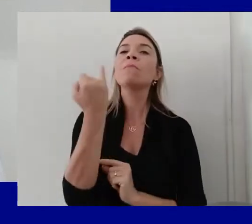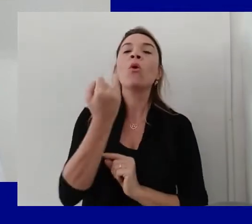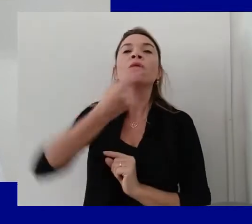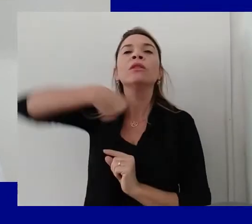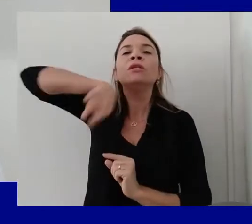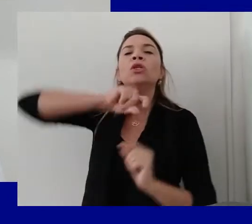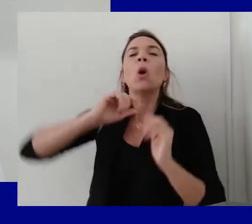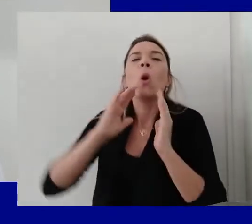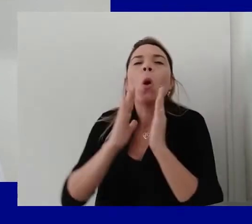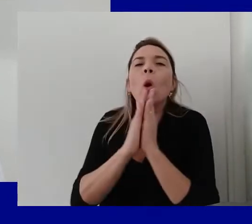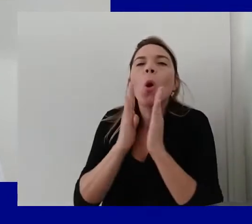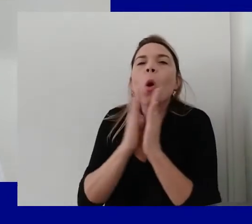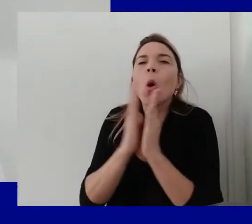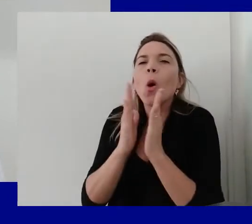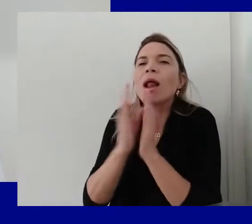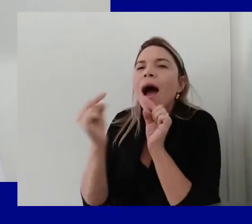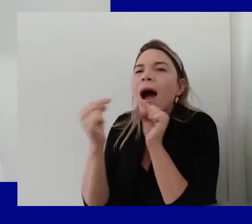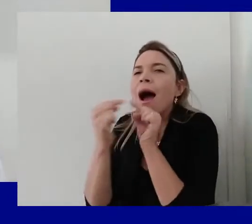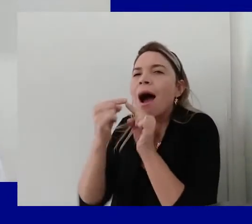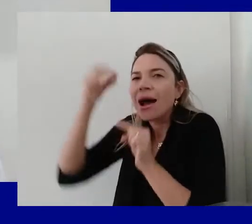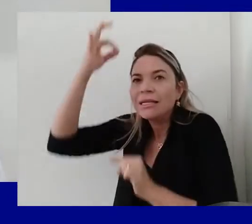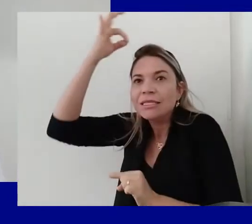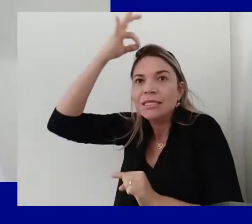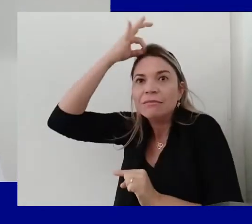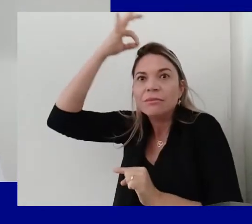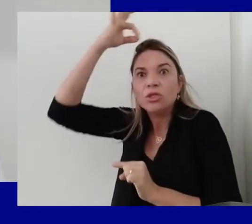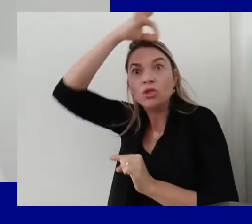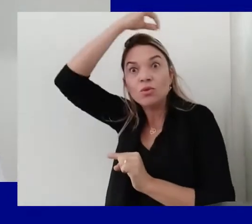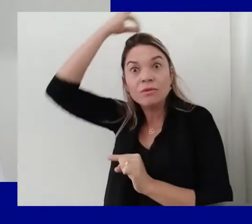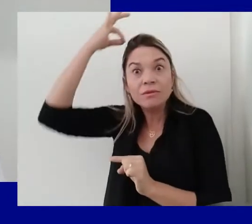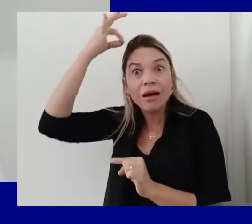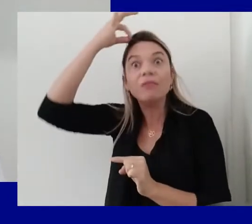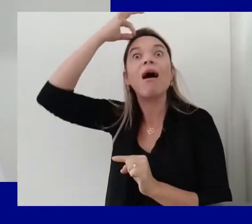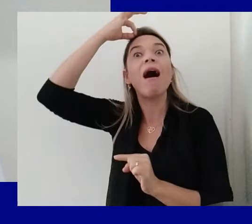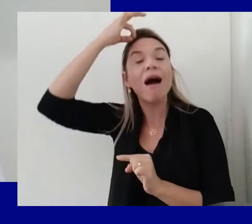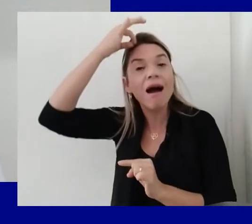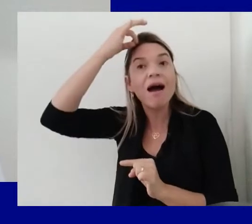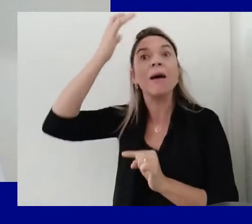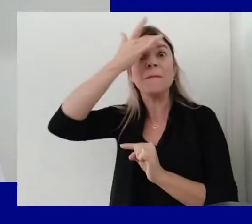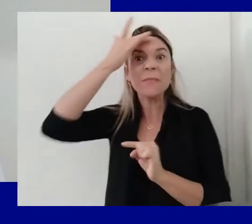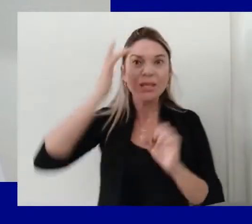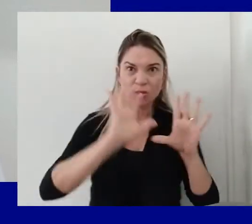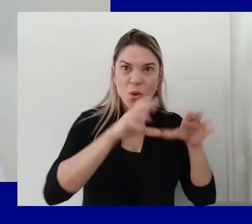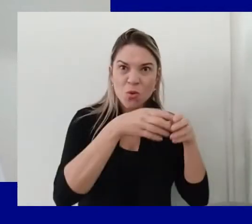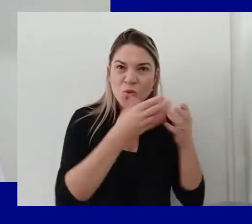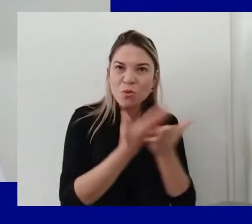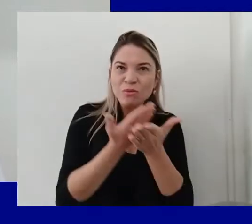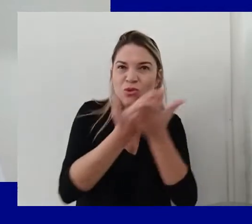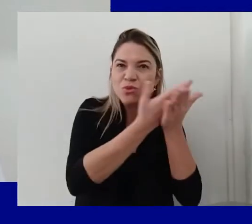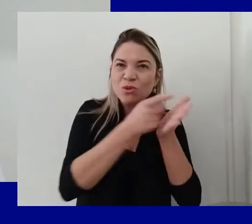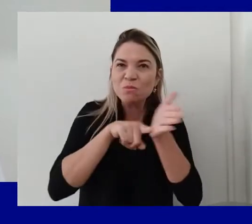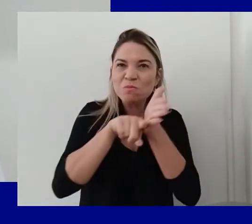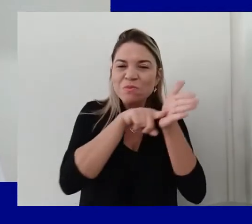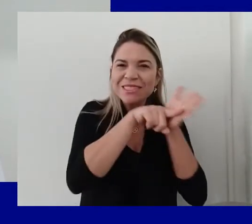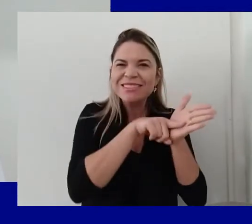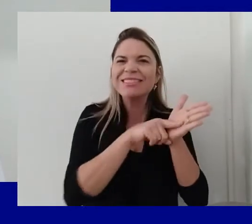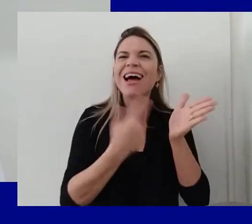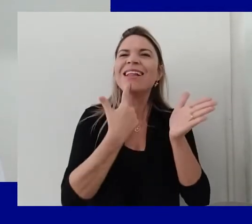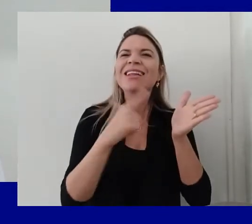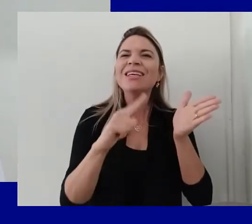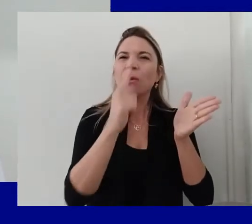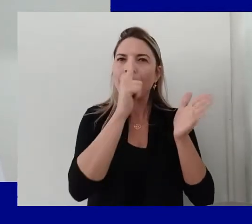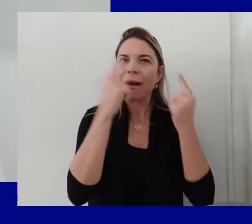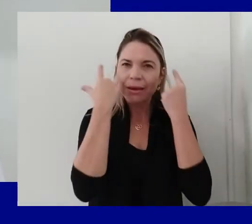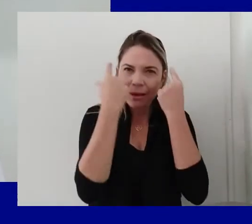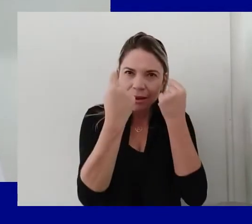no Espírito Santo. Os especialistas na língua grega vão traduzir essa expressão dizendo que